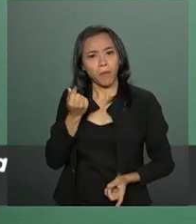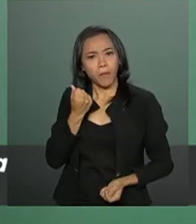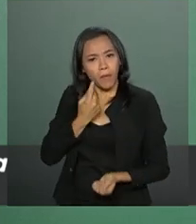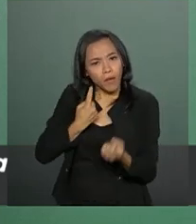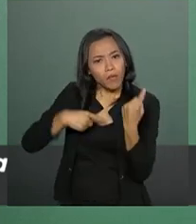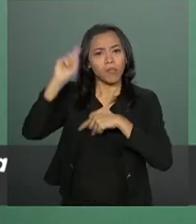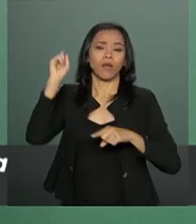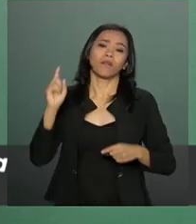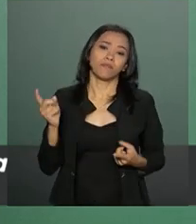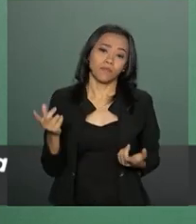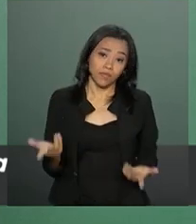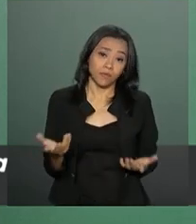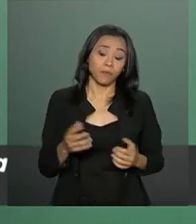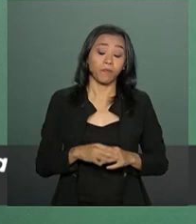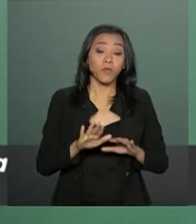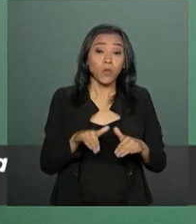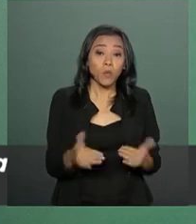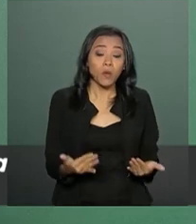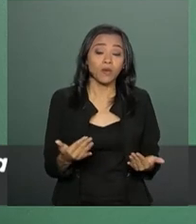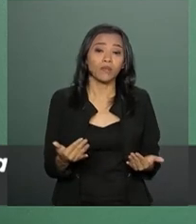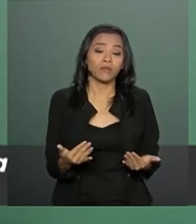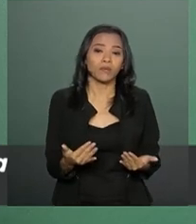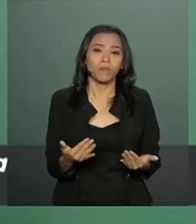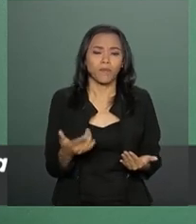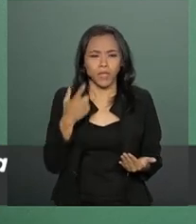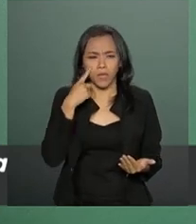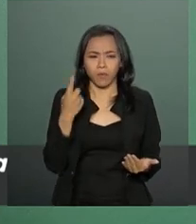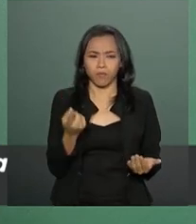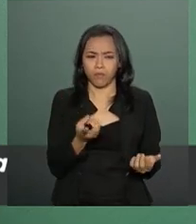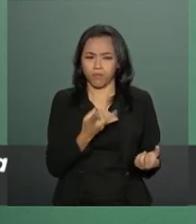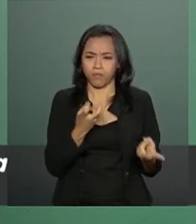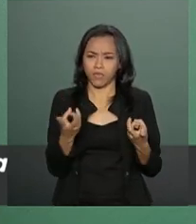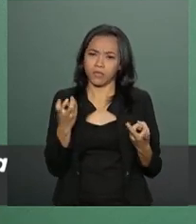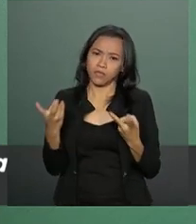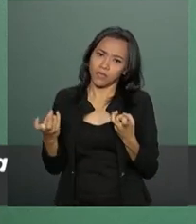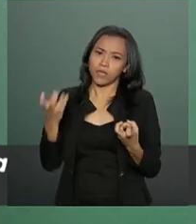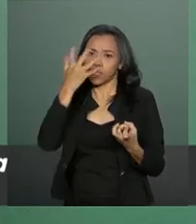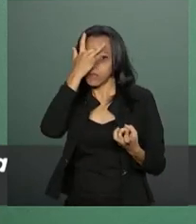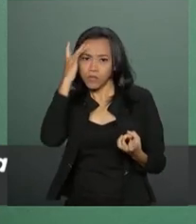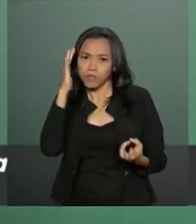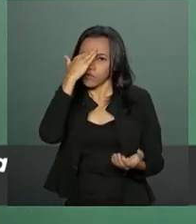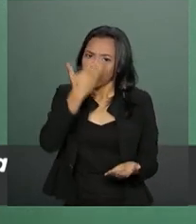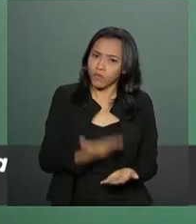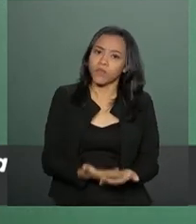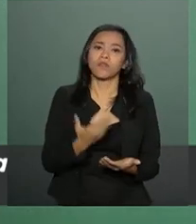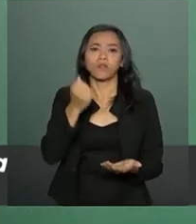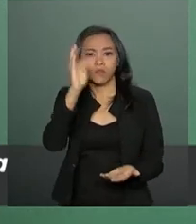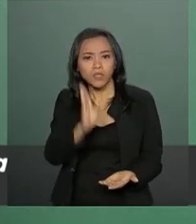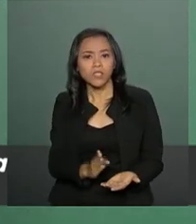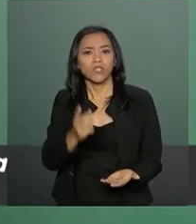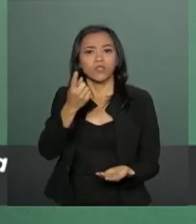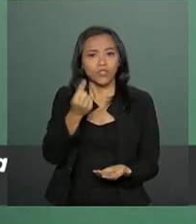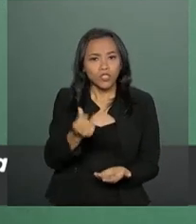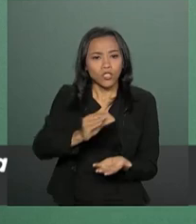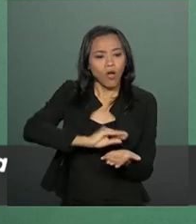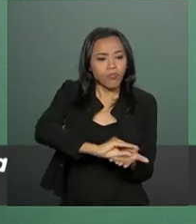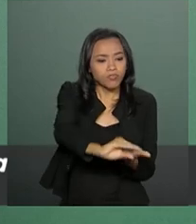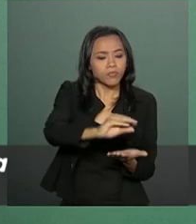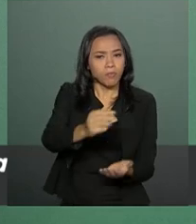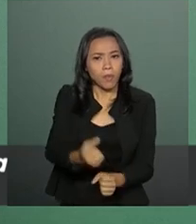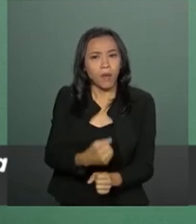não é então quando eu verifico bruno está em que as pessoas estamos investindo no brasil eu digo o